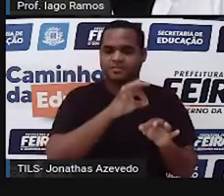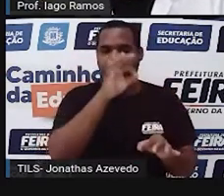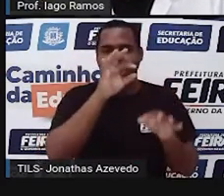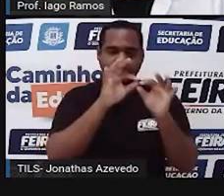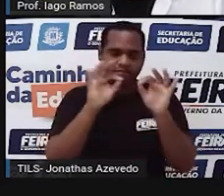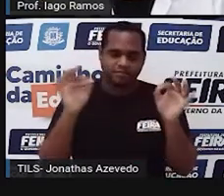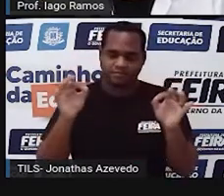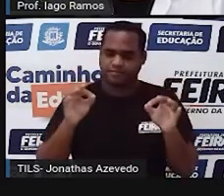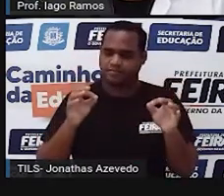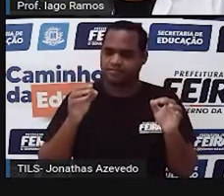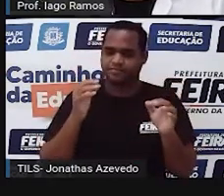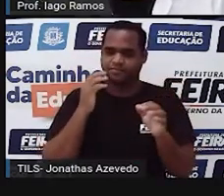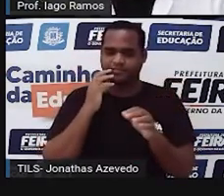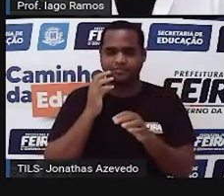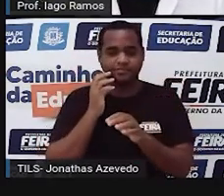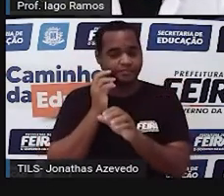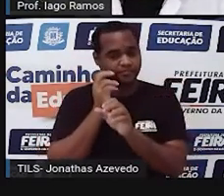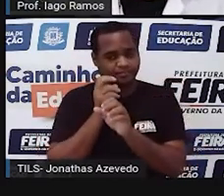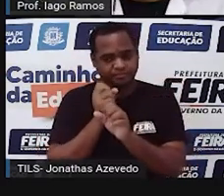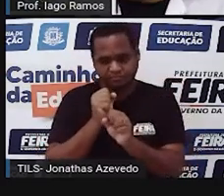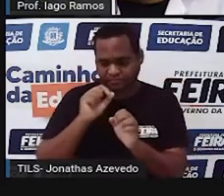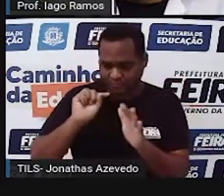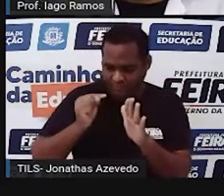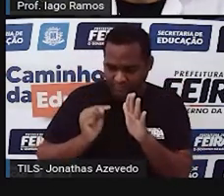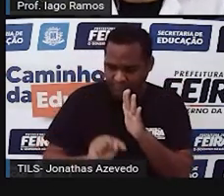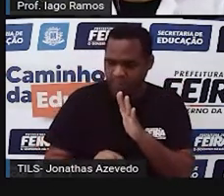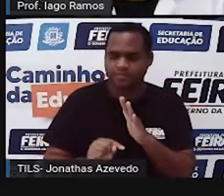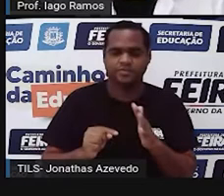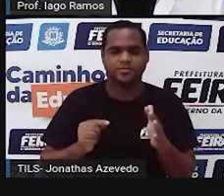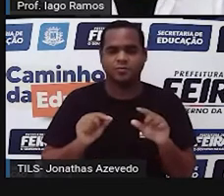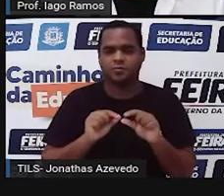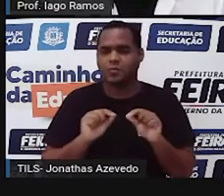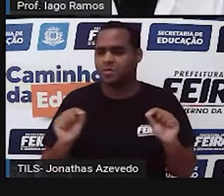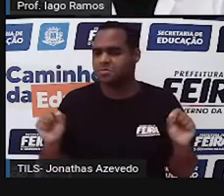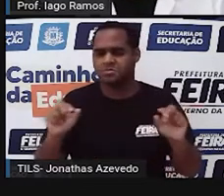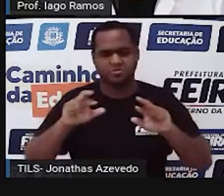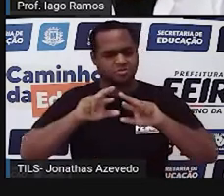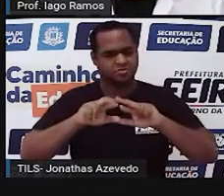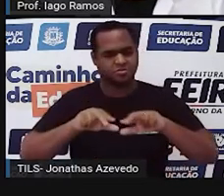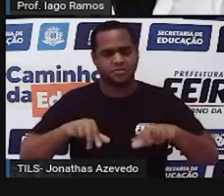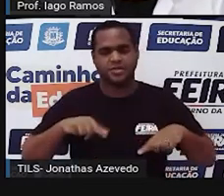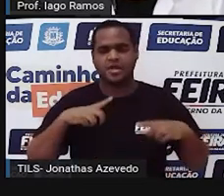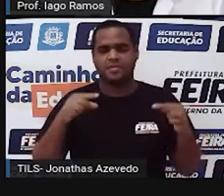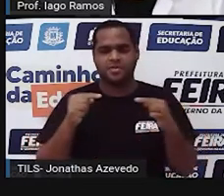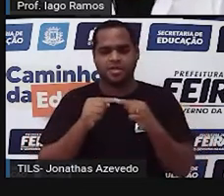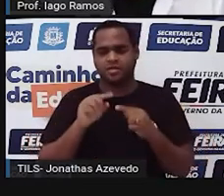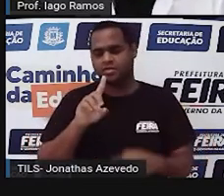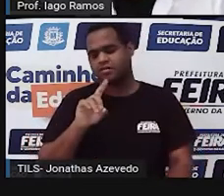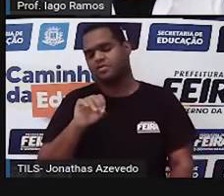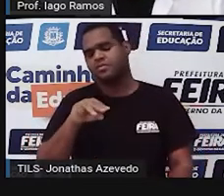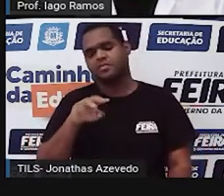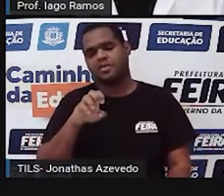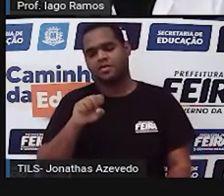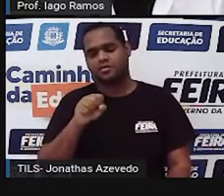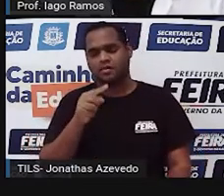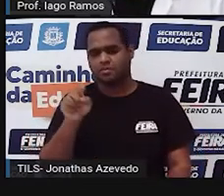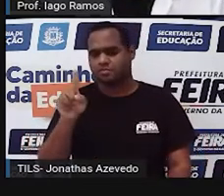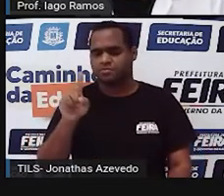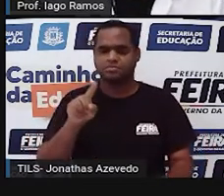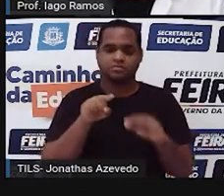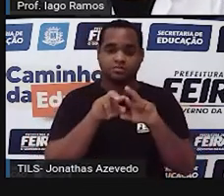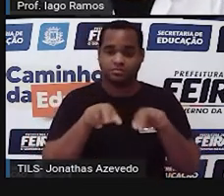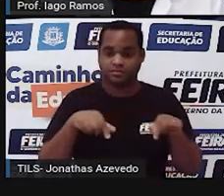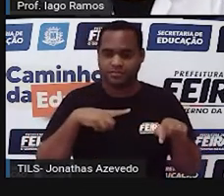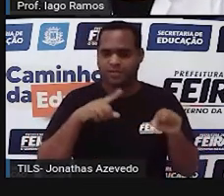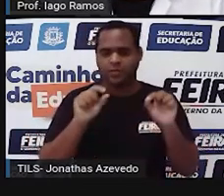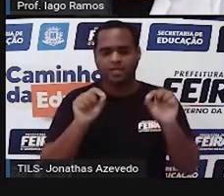ou largura profundidade bom tudo isso tem a ver com dimensões então dessas coisas O